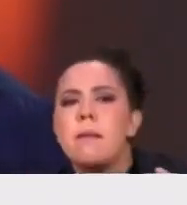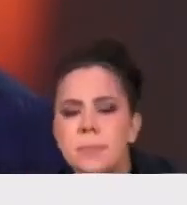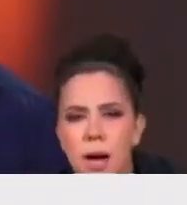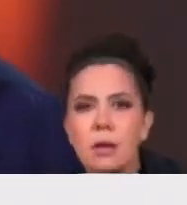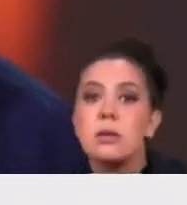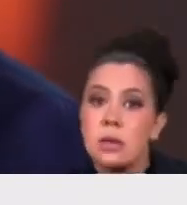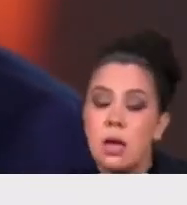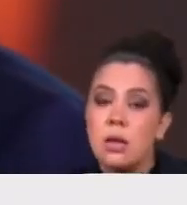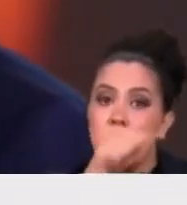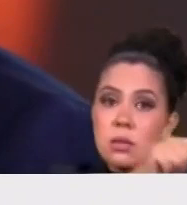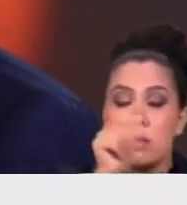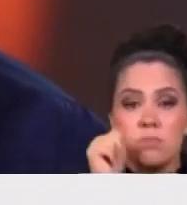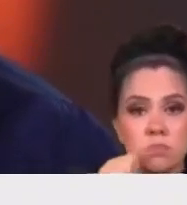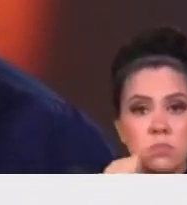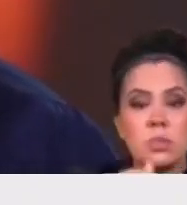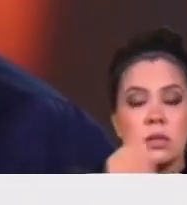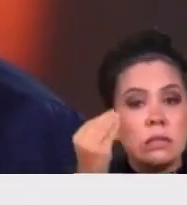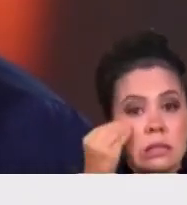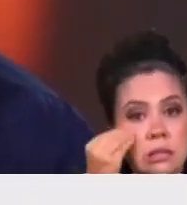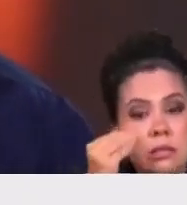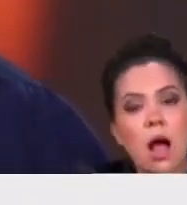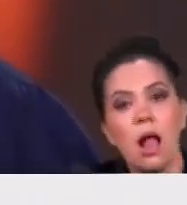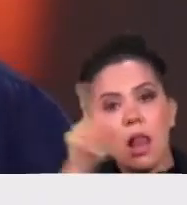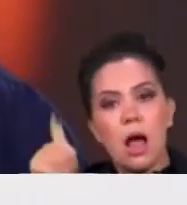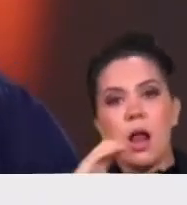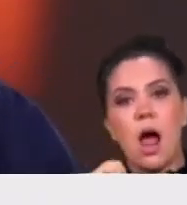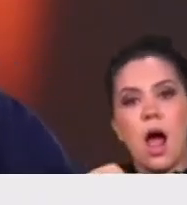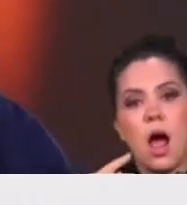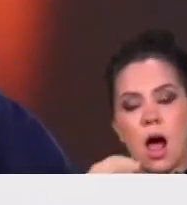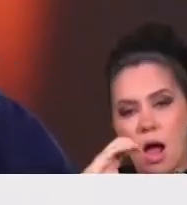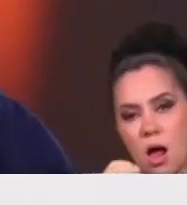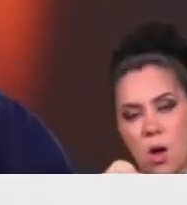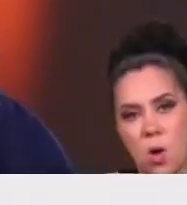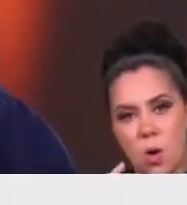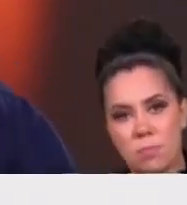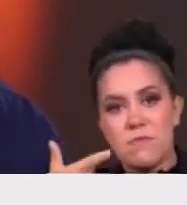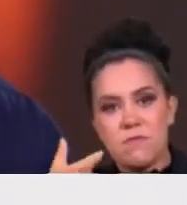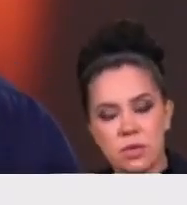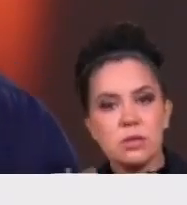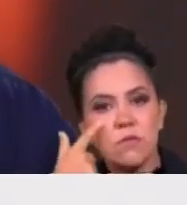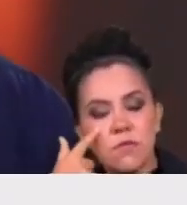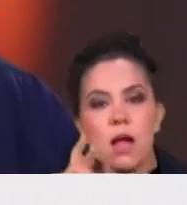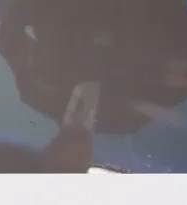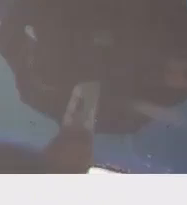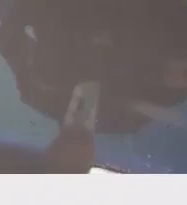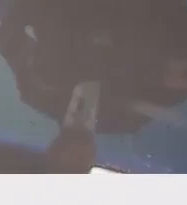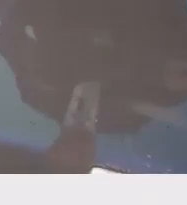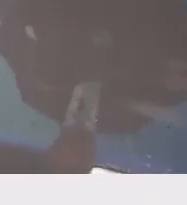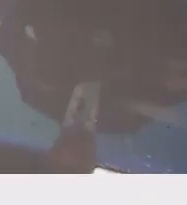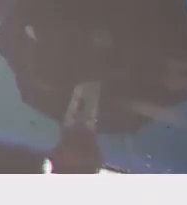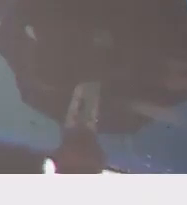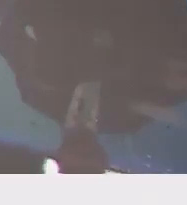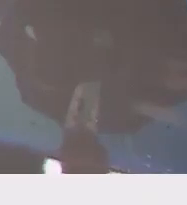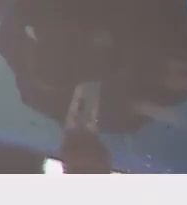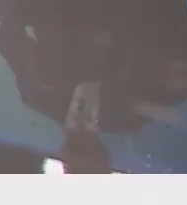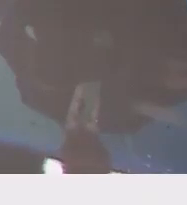sabe lá na COP 28 fazer uma reunião comigo e apresentar a resposta definitiva del nossa demanda bom a gente